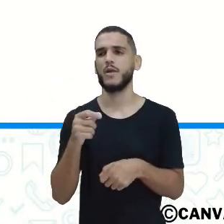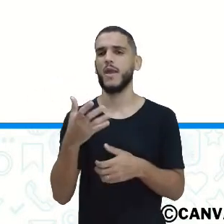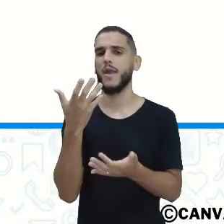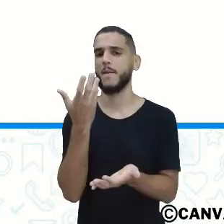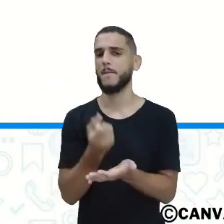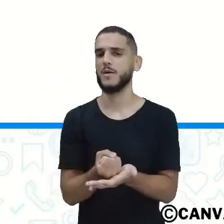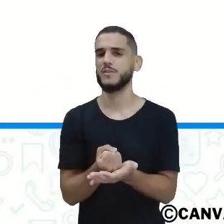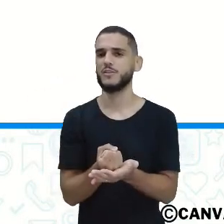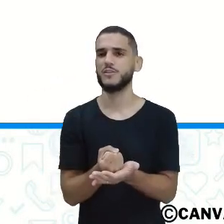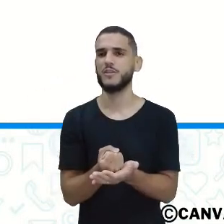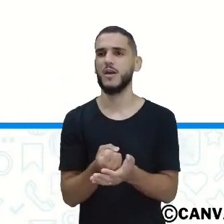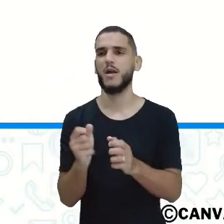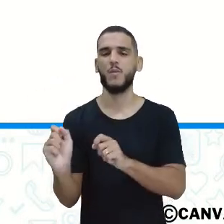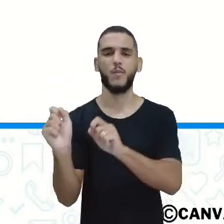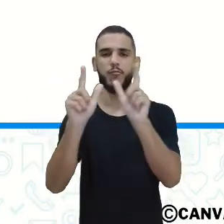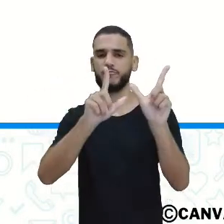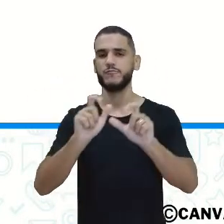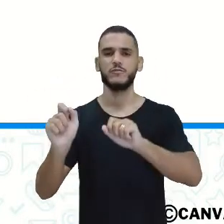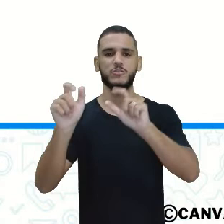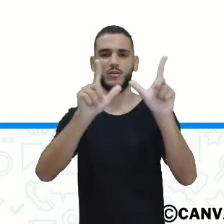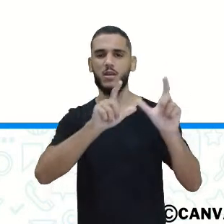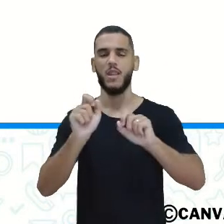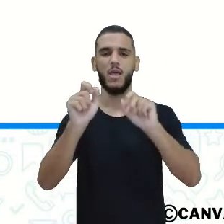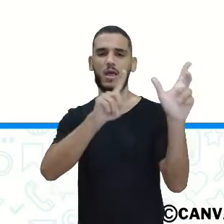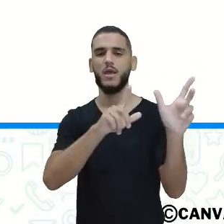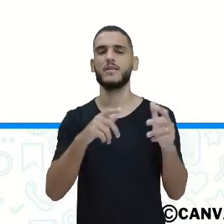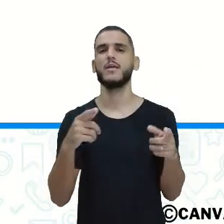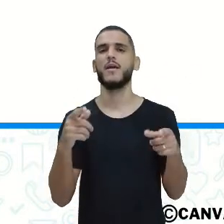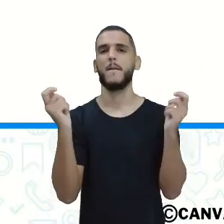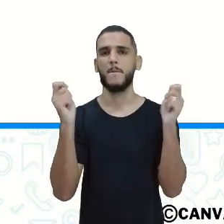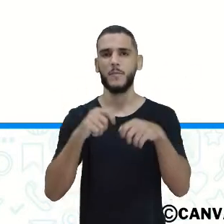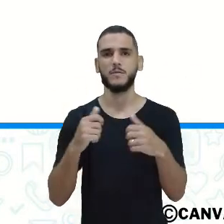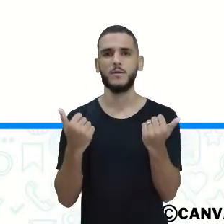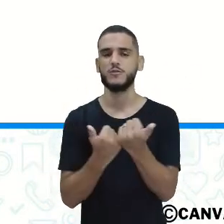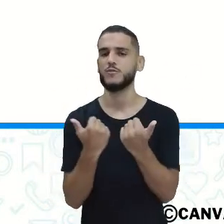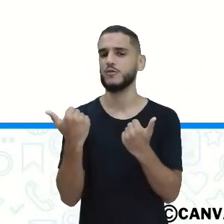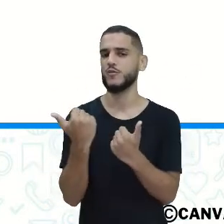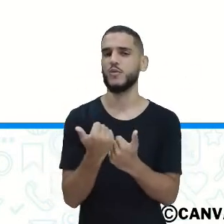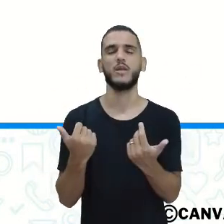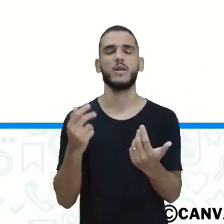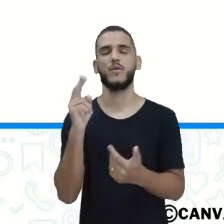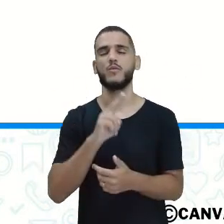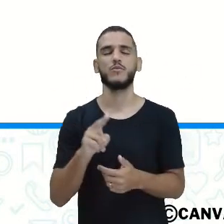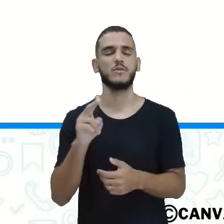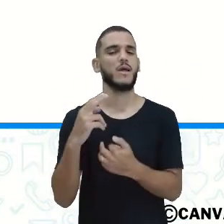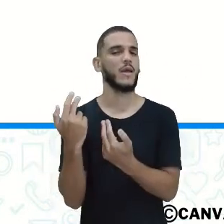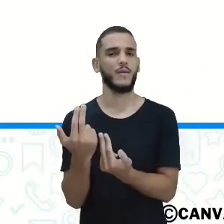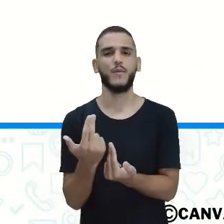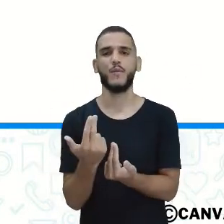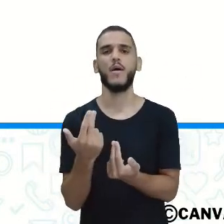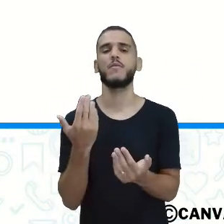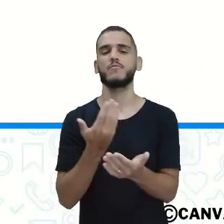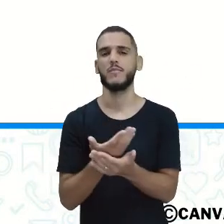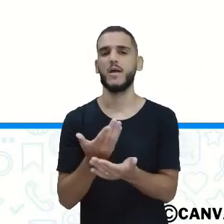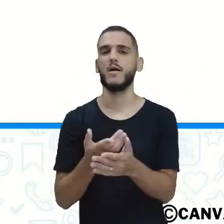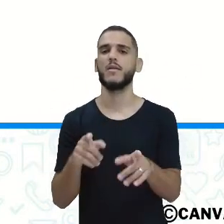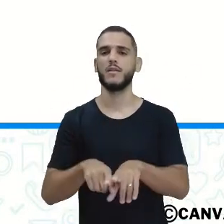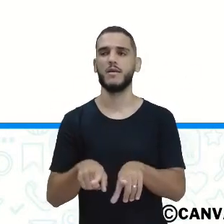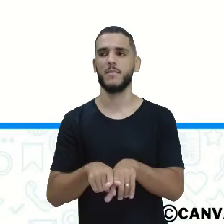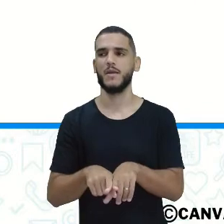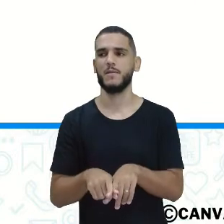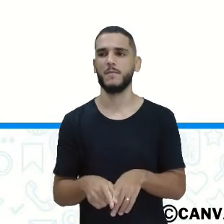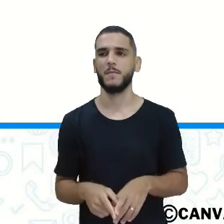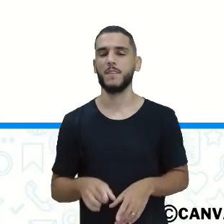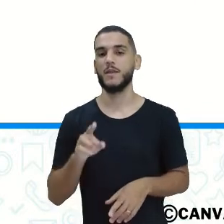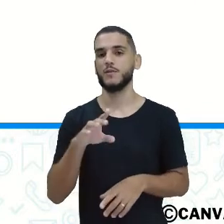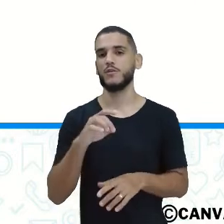baixar o template, pode fazer alguma alteração, colocar alguma outra coisa ou usar do jeito que está o template nas suas aulas, tá certo? É só